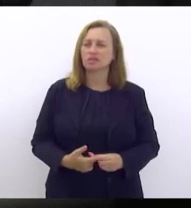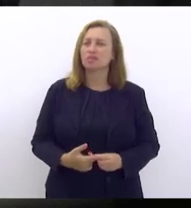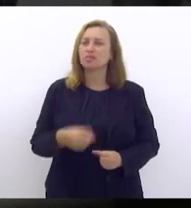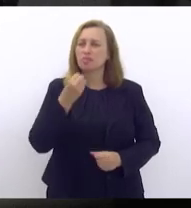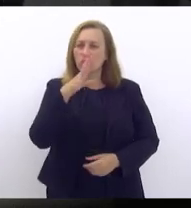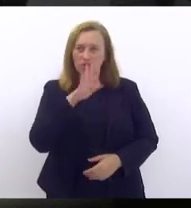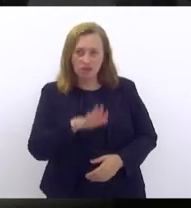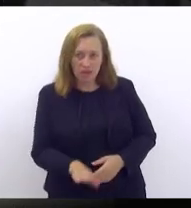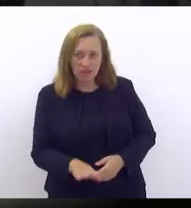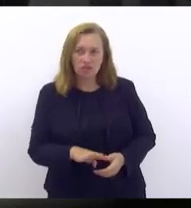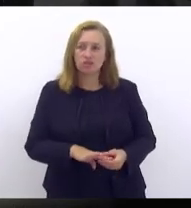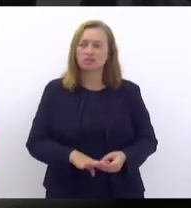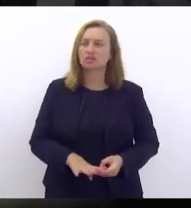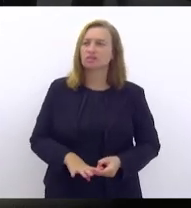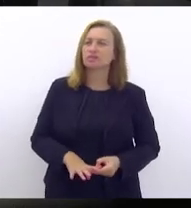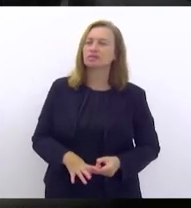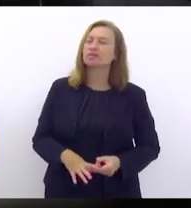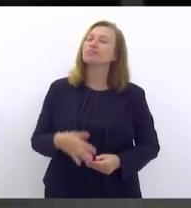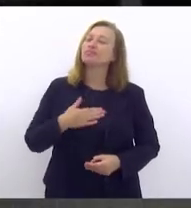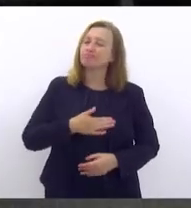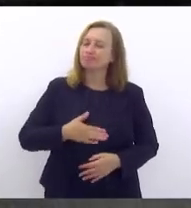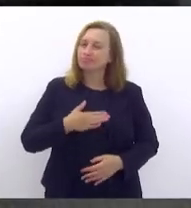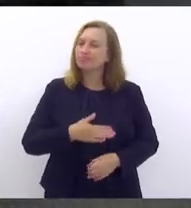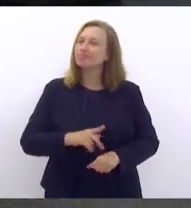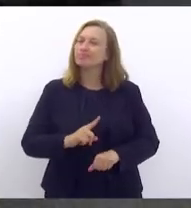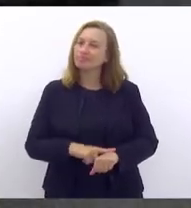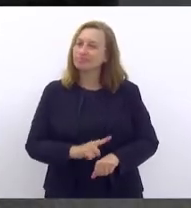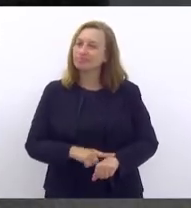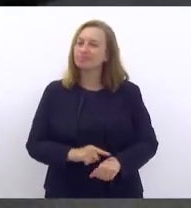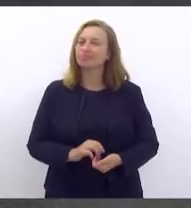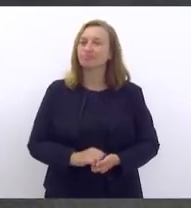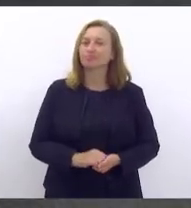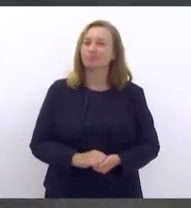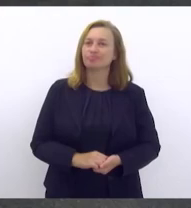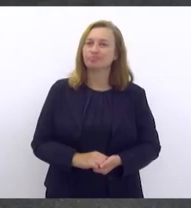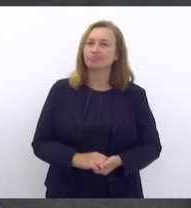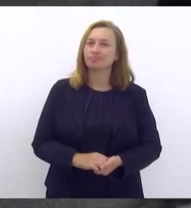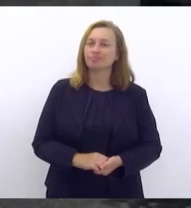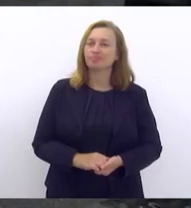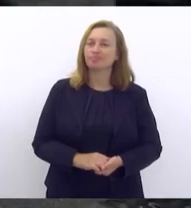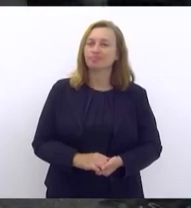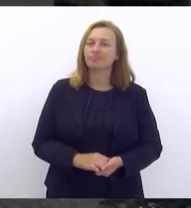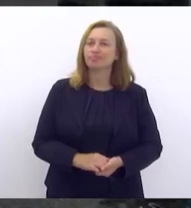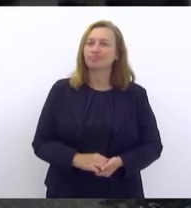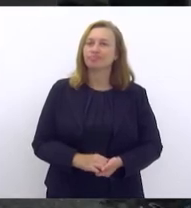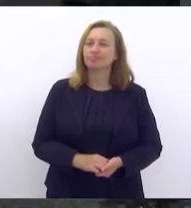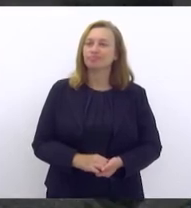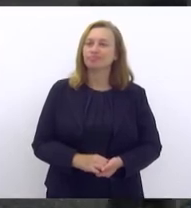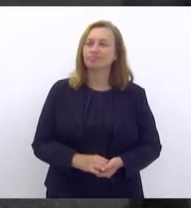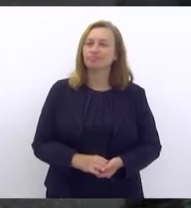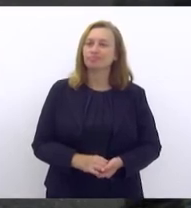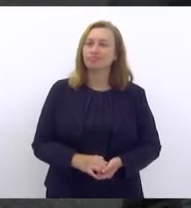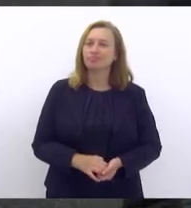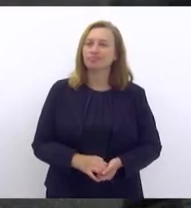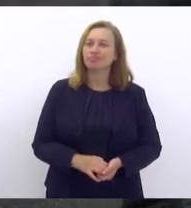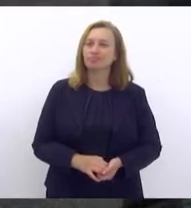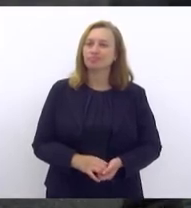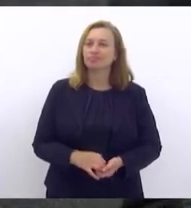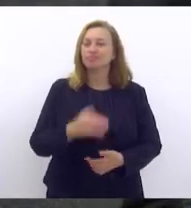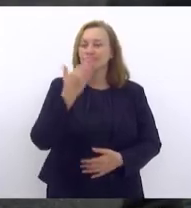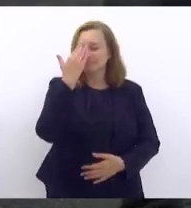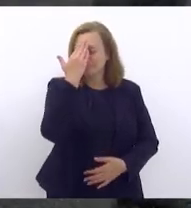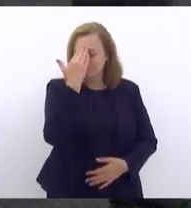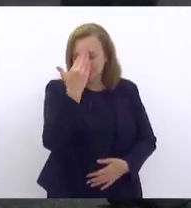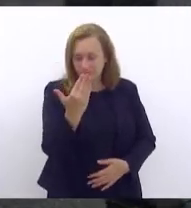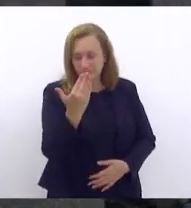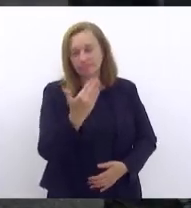tarde. Gostaria, nesse momento, de publicamente fazer um